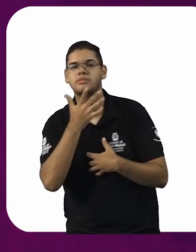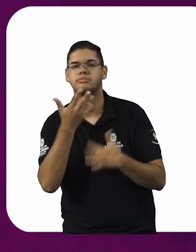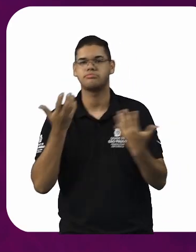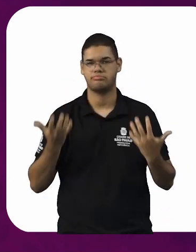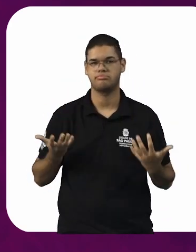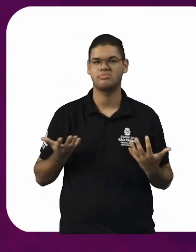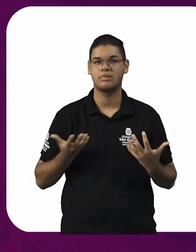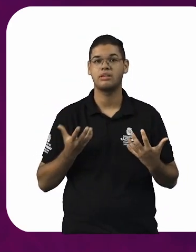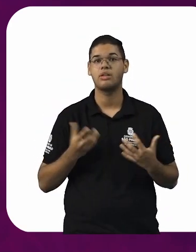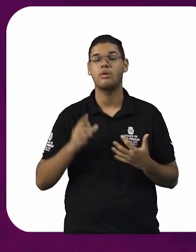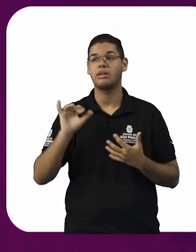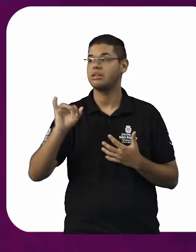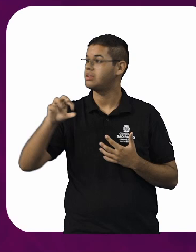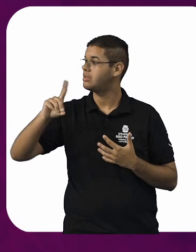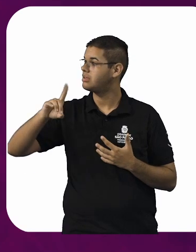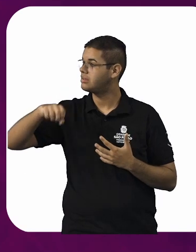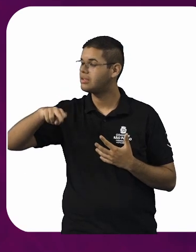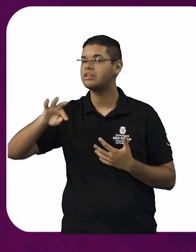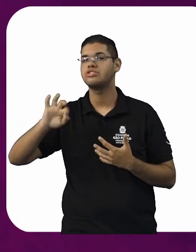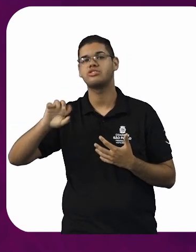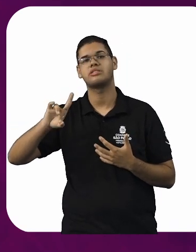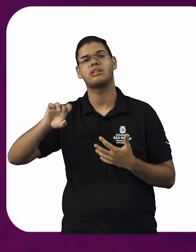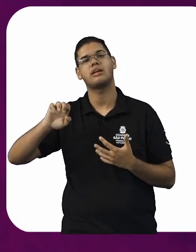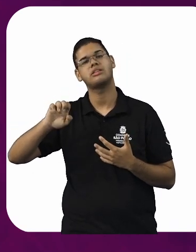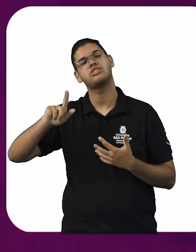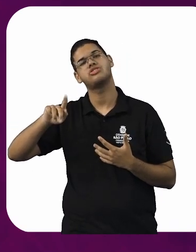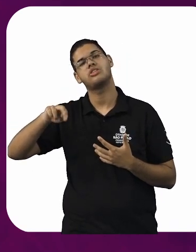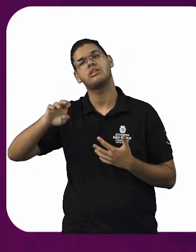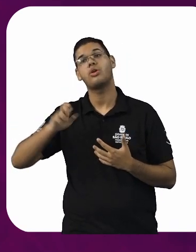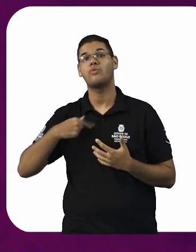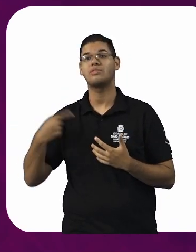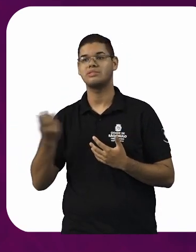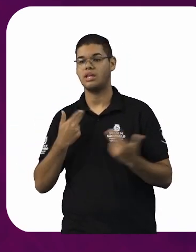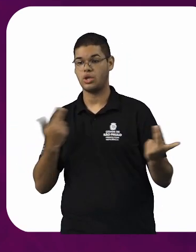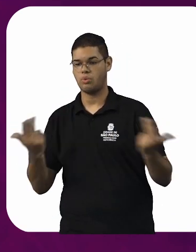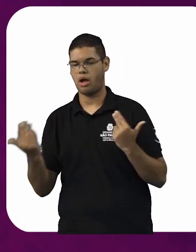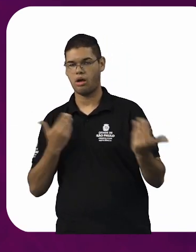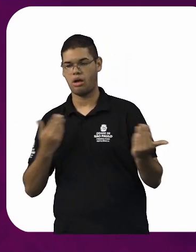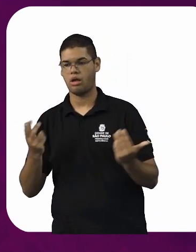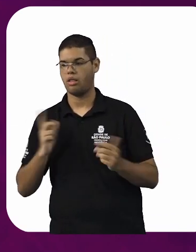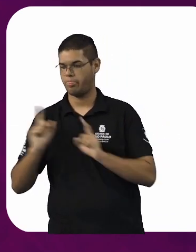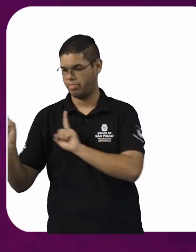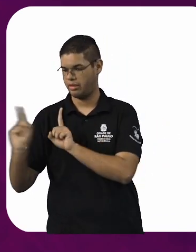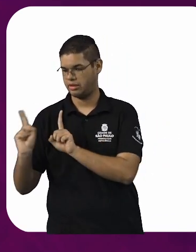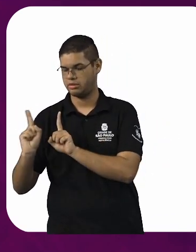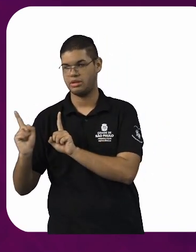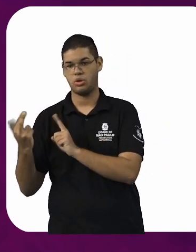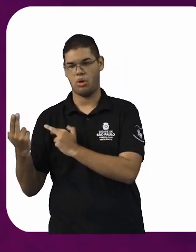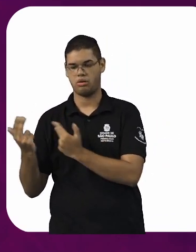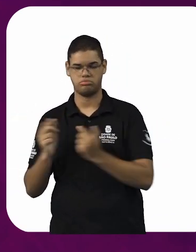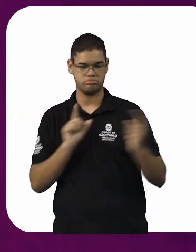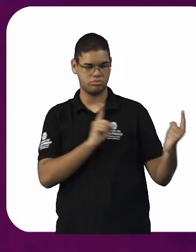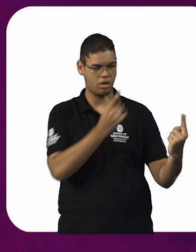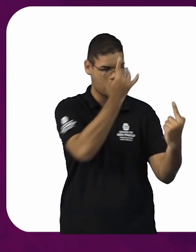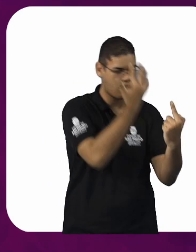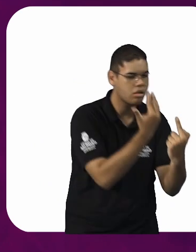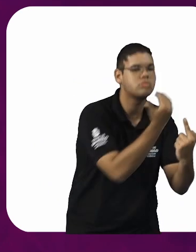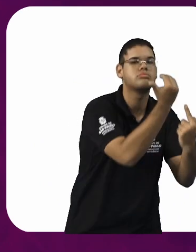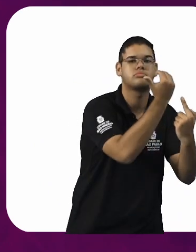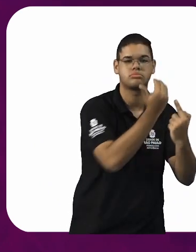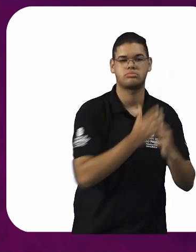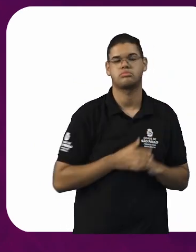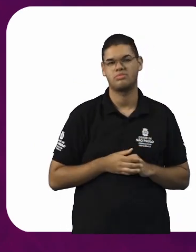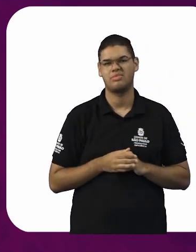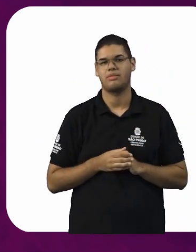de gênero se refere ao gênero com o qual você se identifica. No binarismo de gênero hegemônico, a